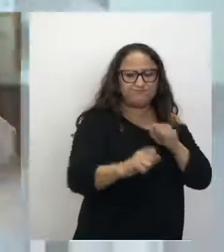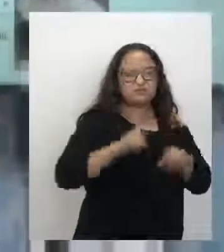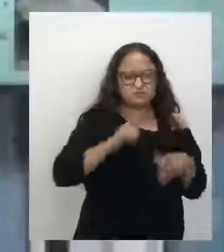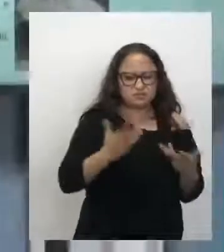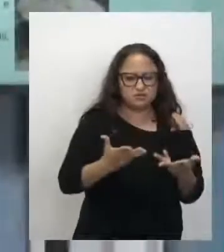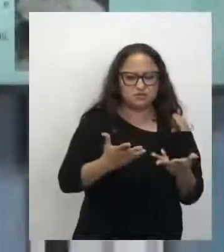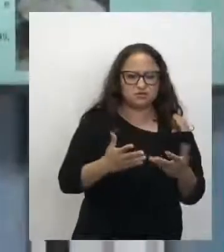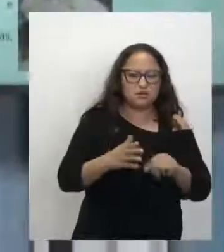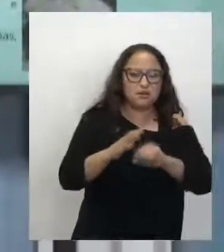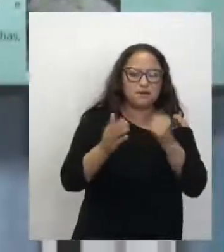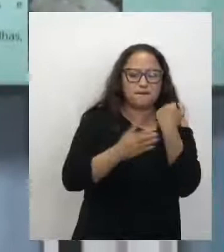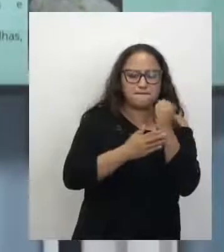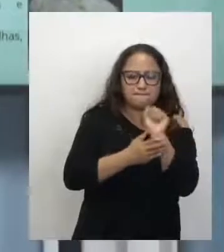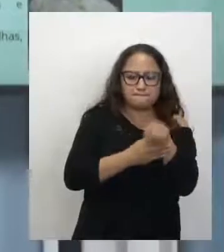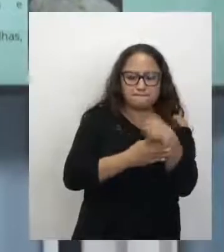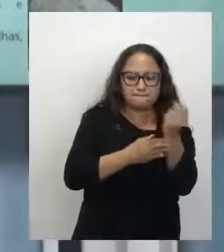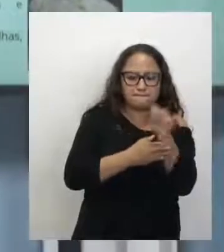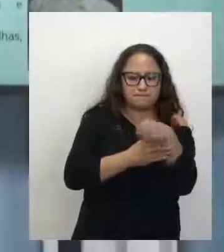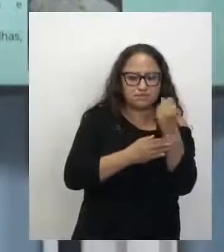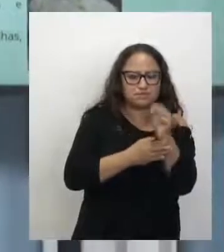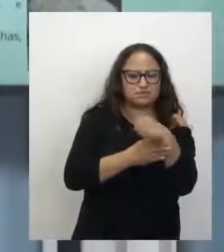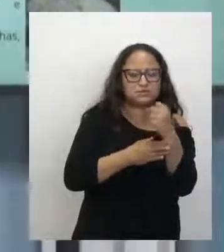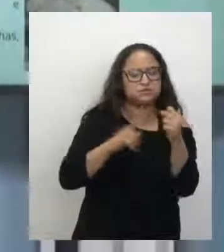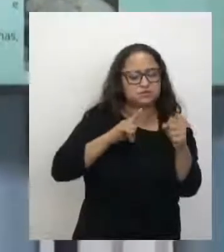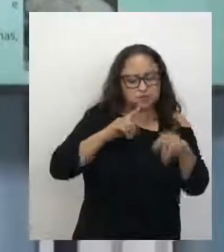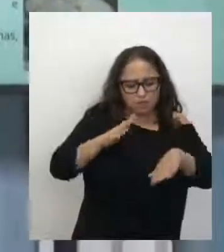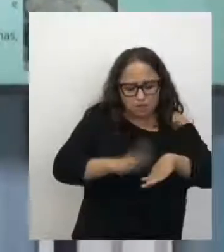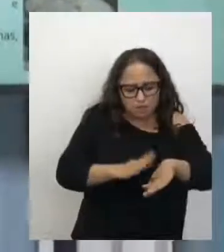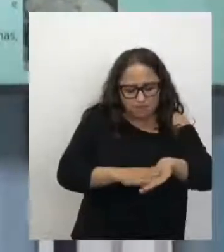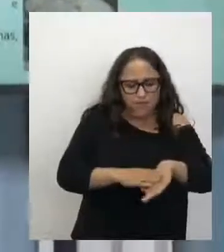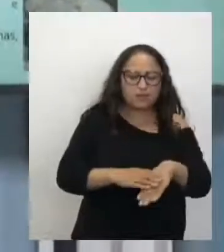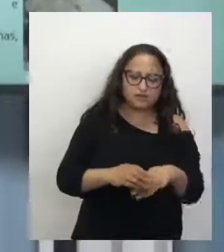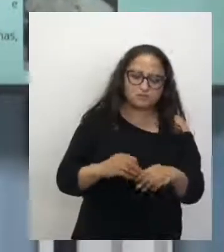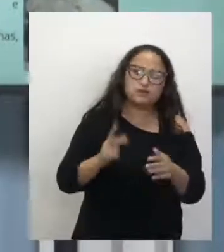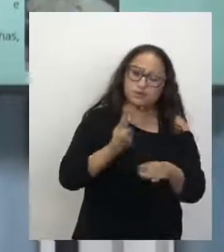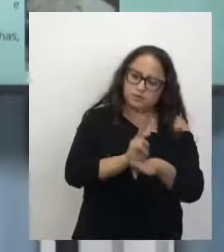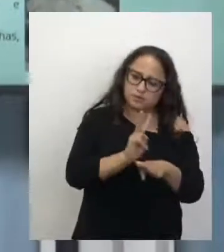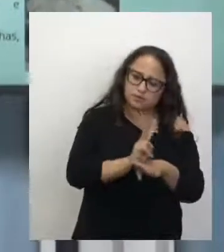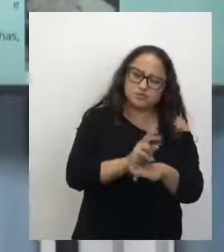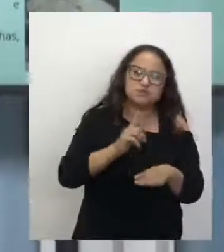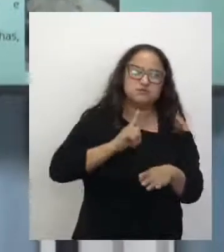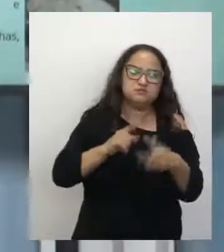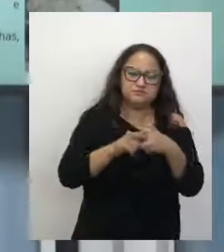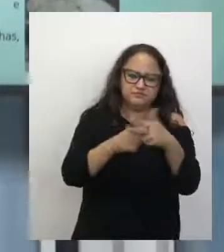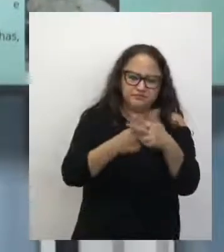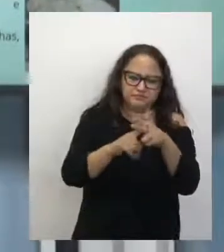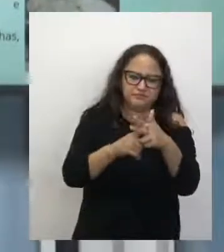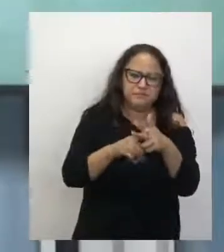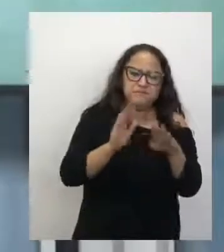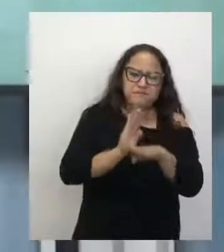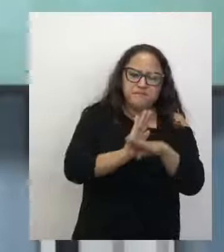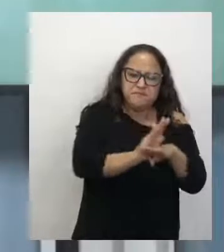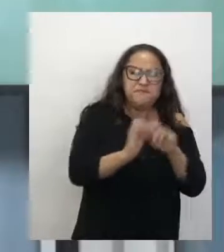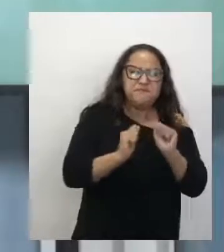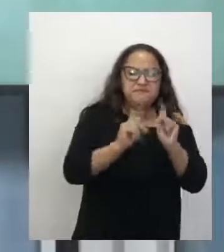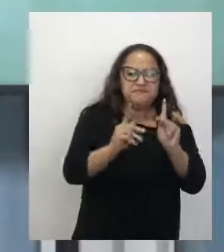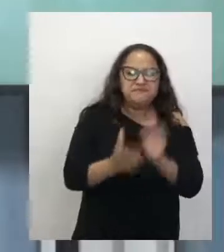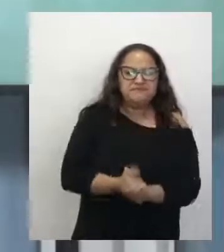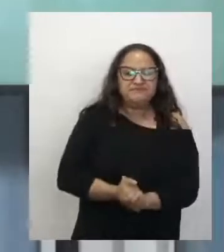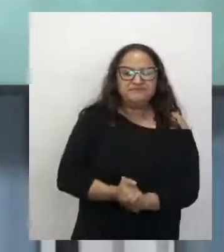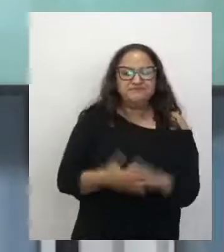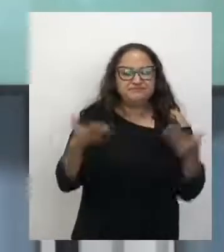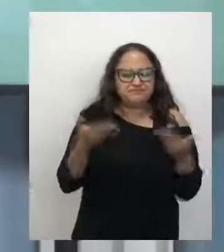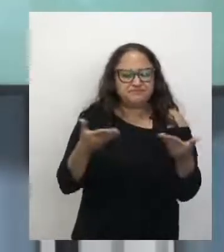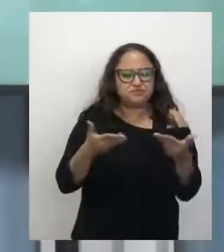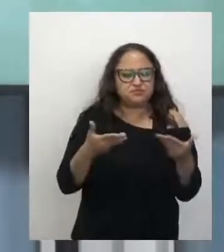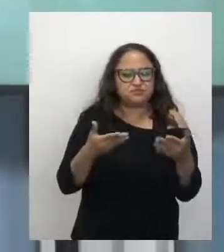as articulações posteriores, né? Tá certo? Então, nós temos essas ferramentas para ajudar a gente, tá bom? E agora vamos